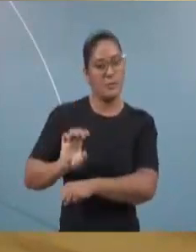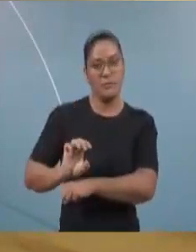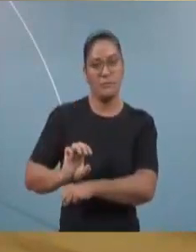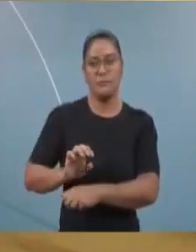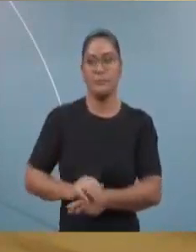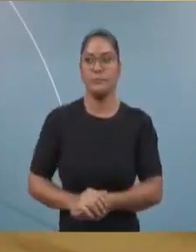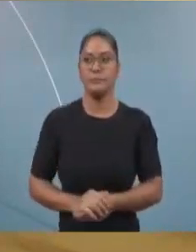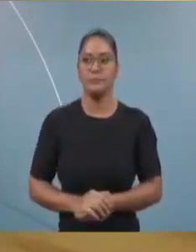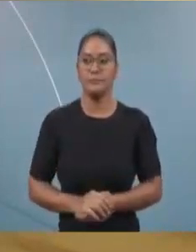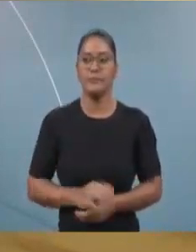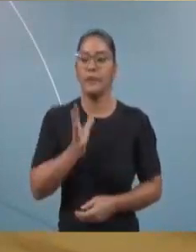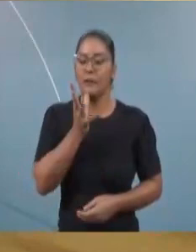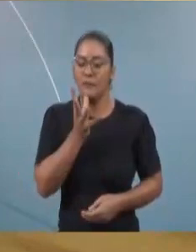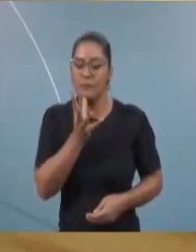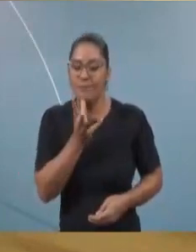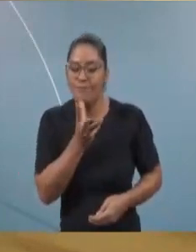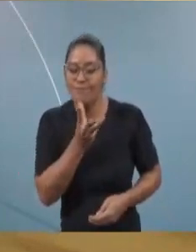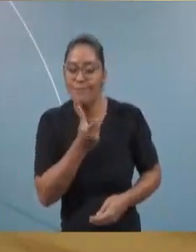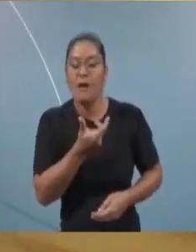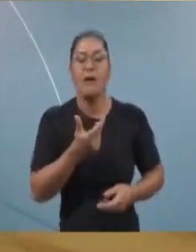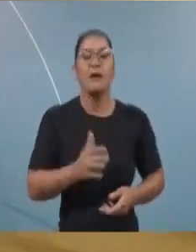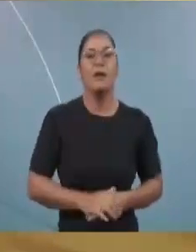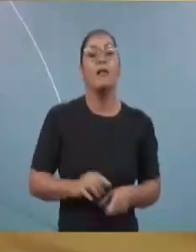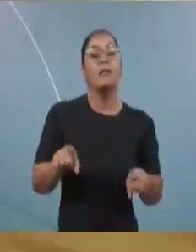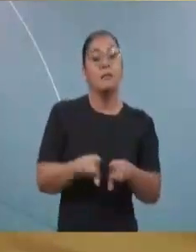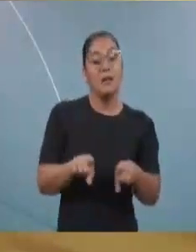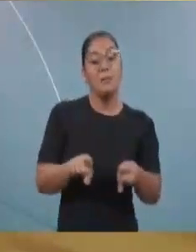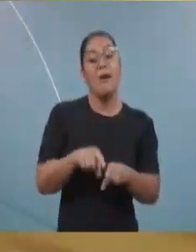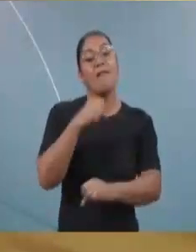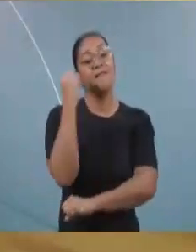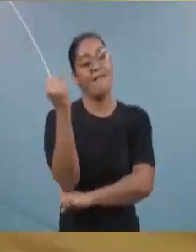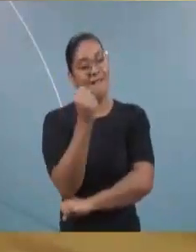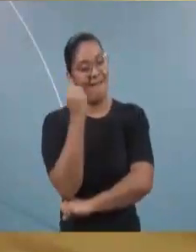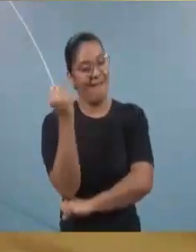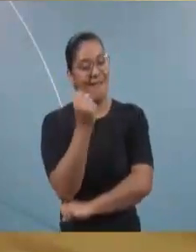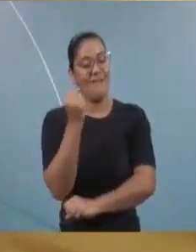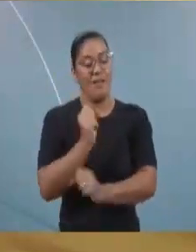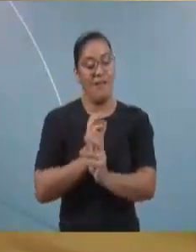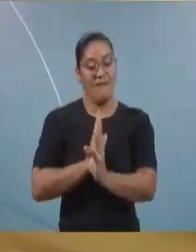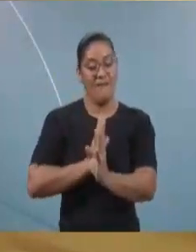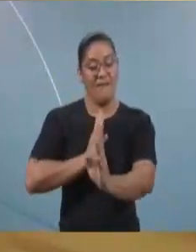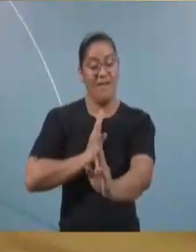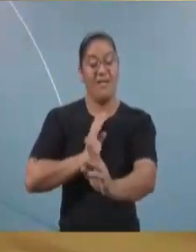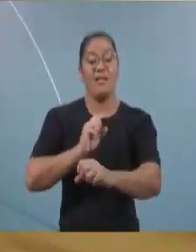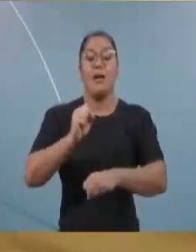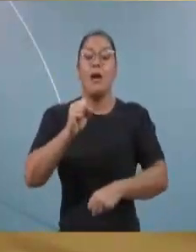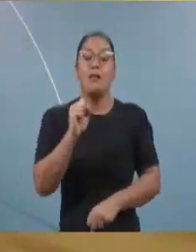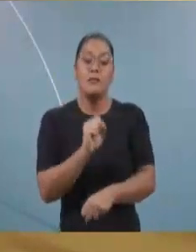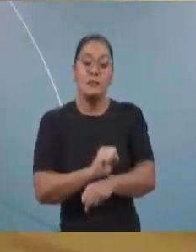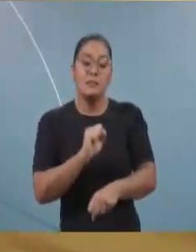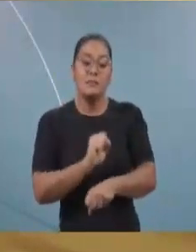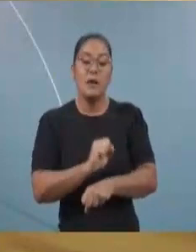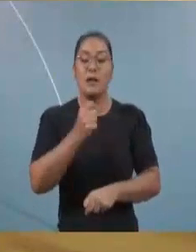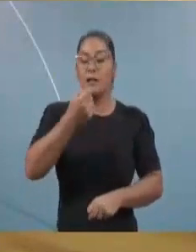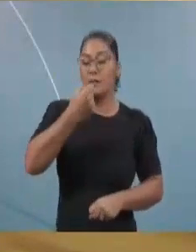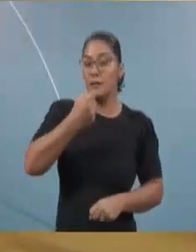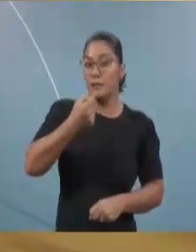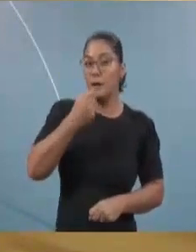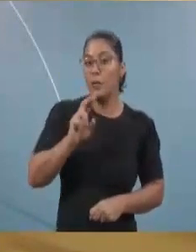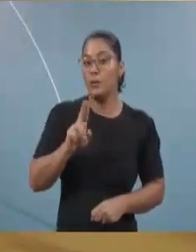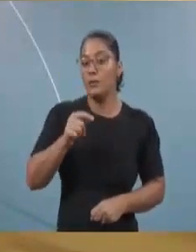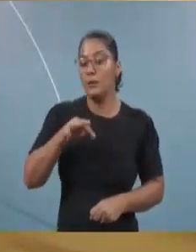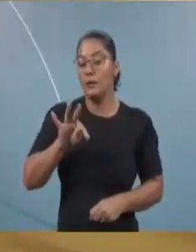e isso essa demora também traz esse agravamento nessa fila de espera das medicações pela